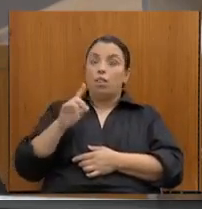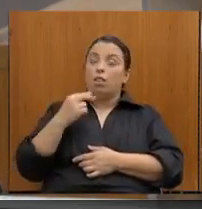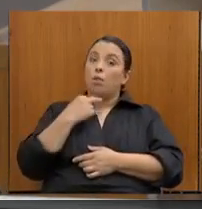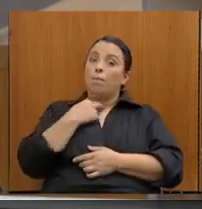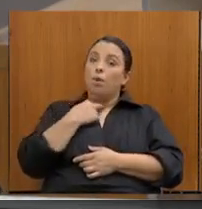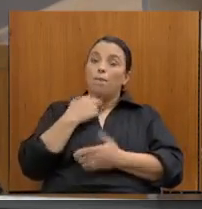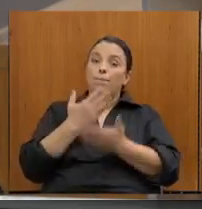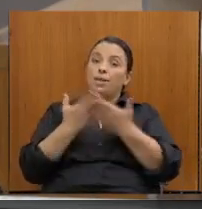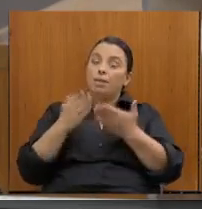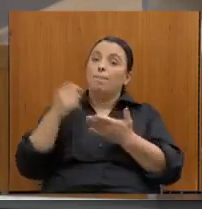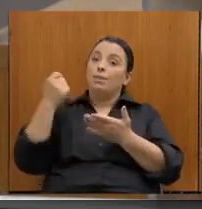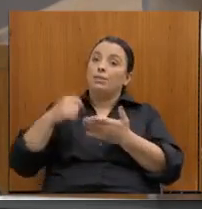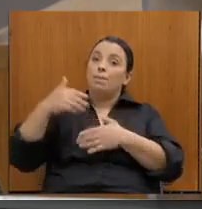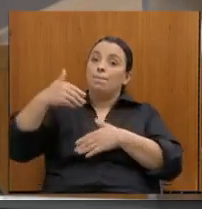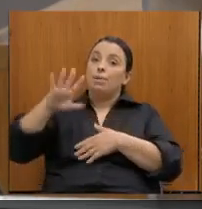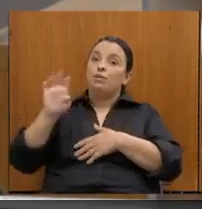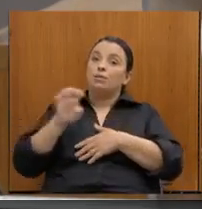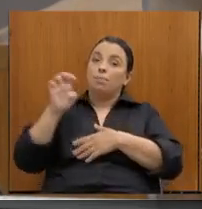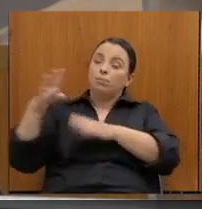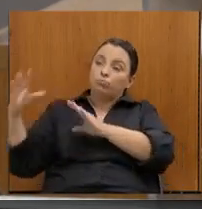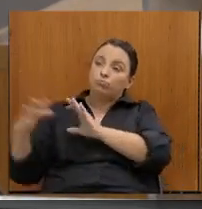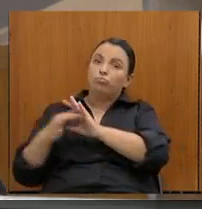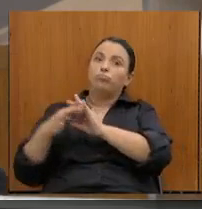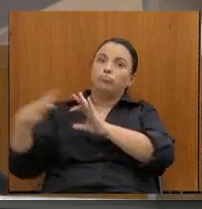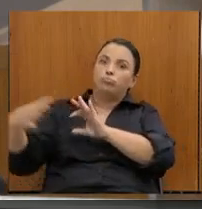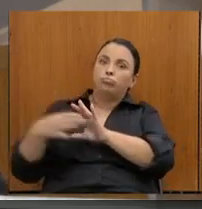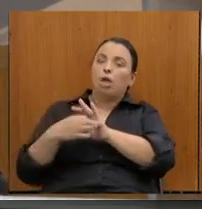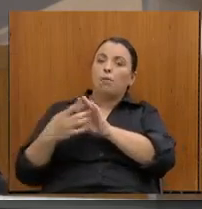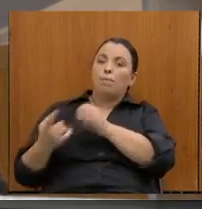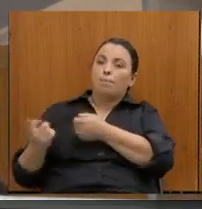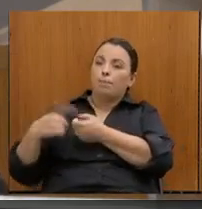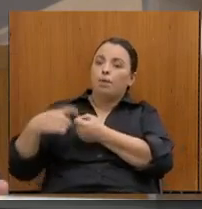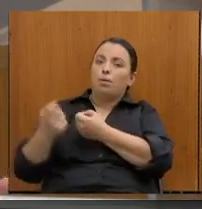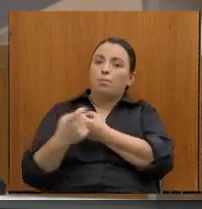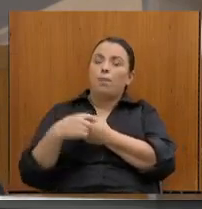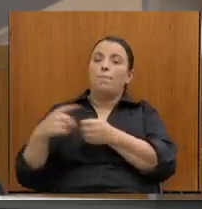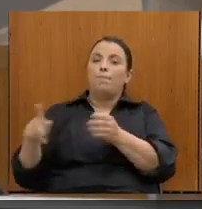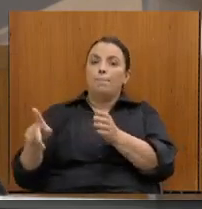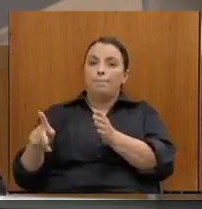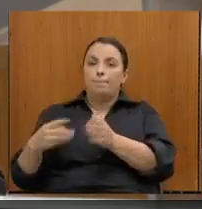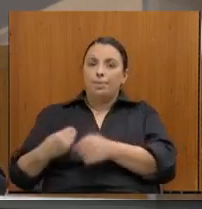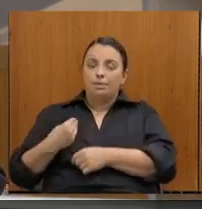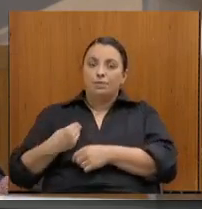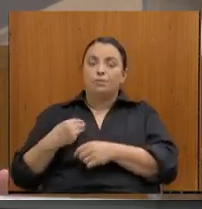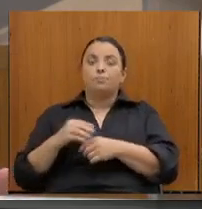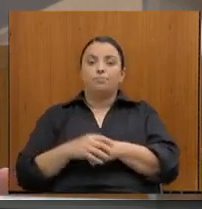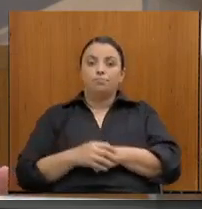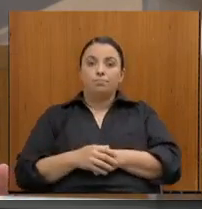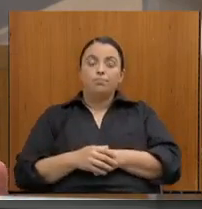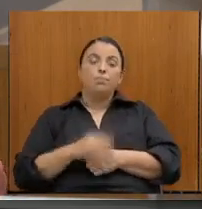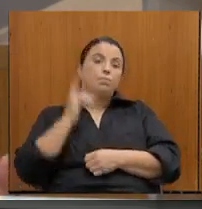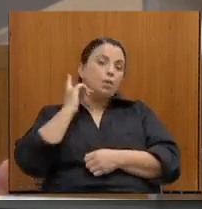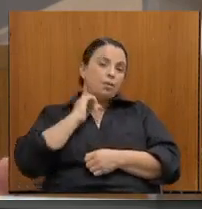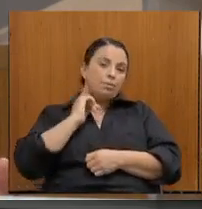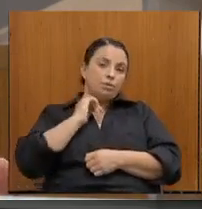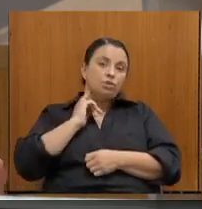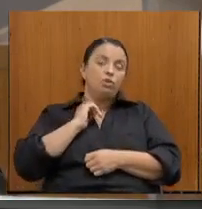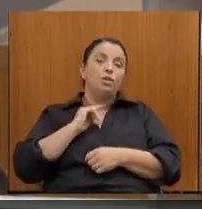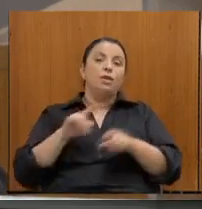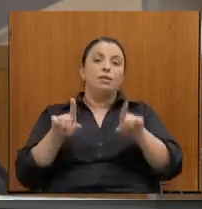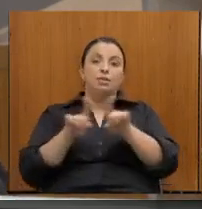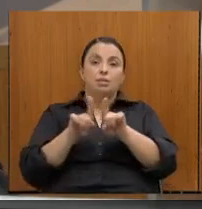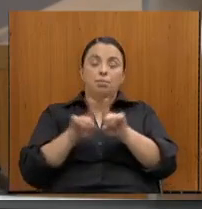foi o primeiro estado como foi falado aqui também aí a aderir ao resto zero e o